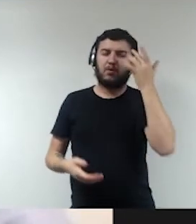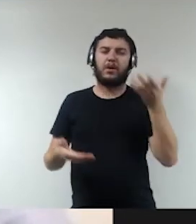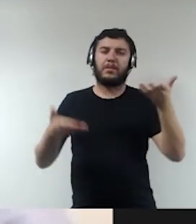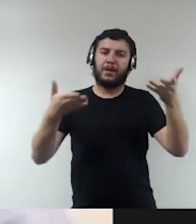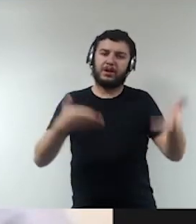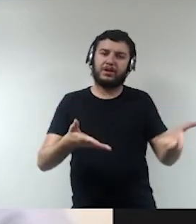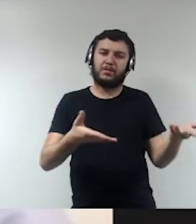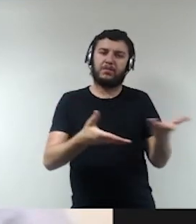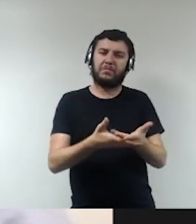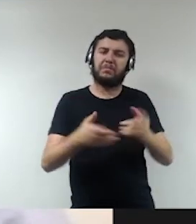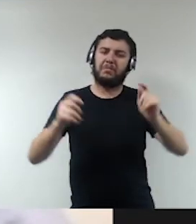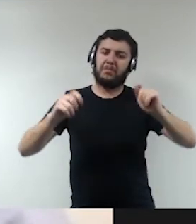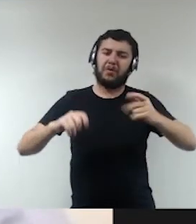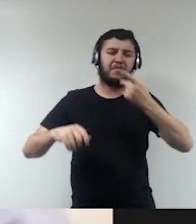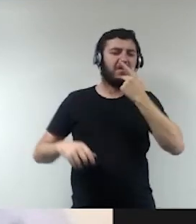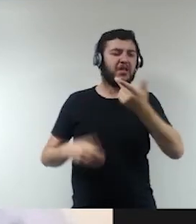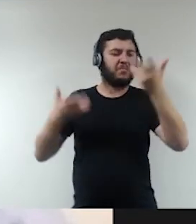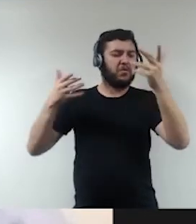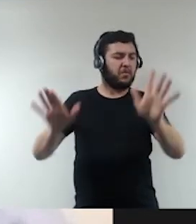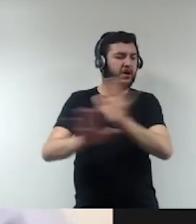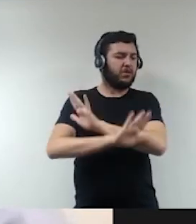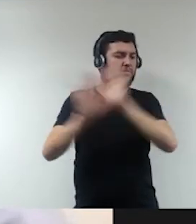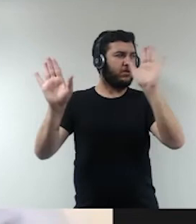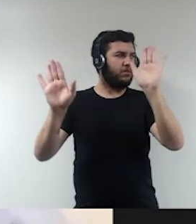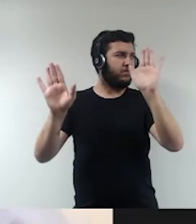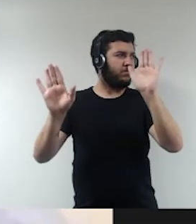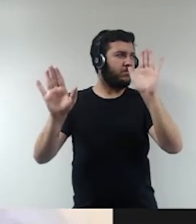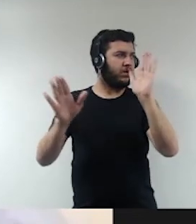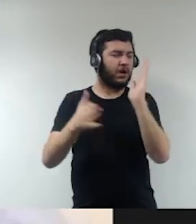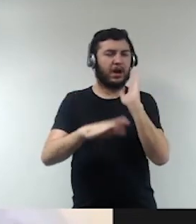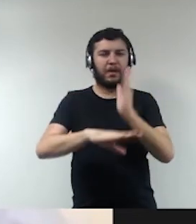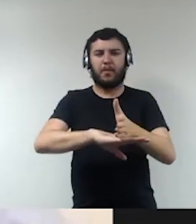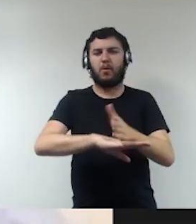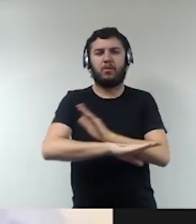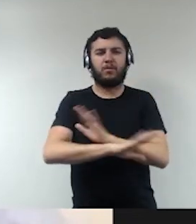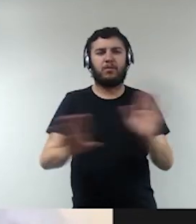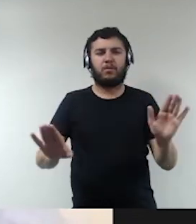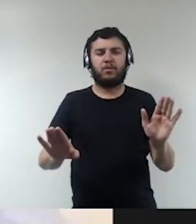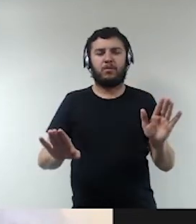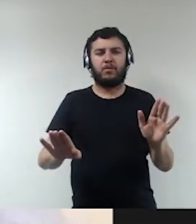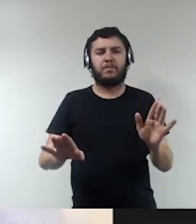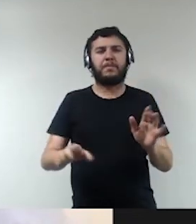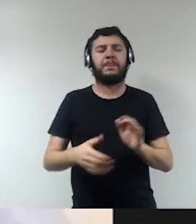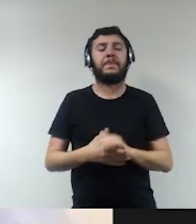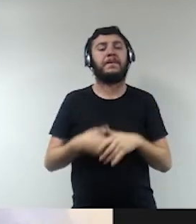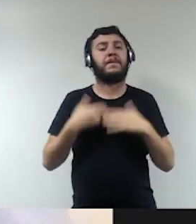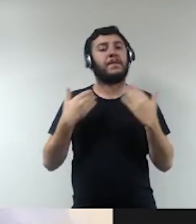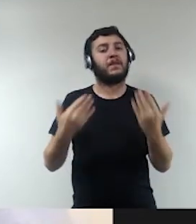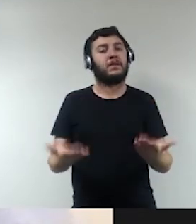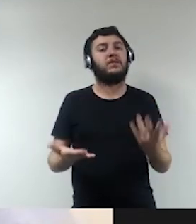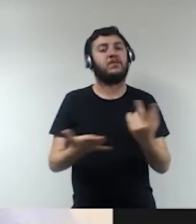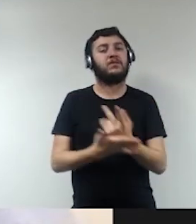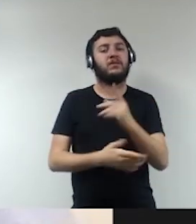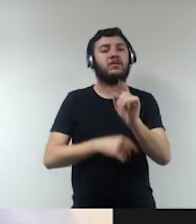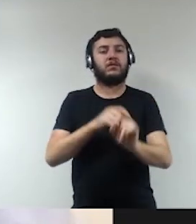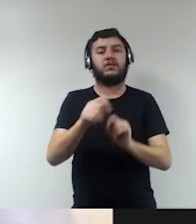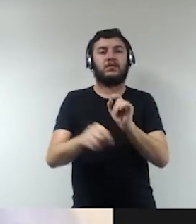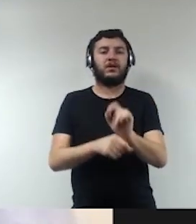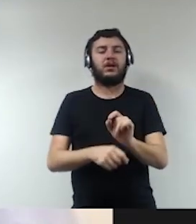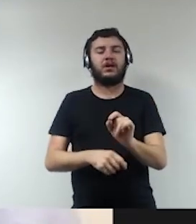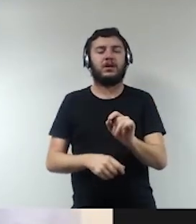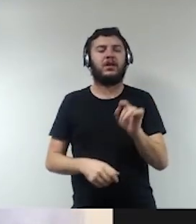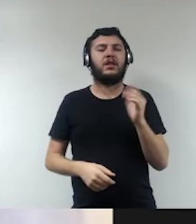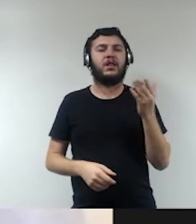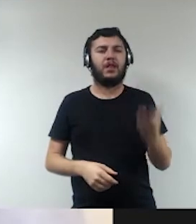se exauriu para mim, eu não quero mais. E isso, para a recuperanda, é a postura de, olha, ou me